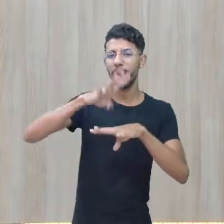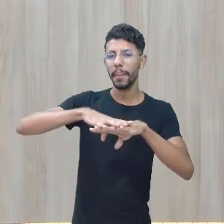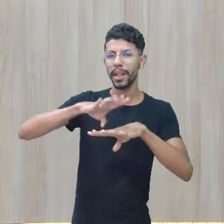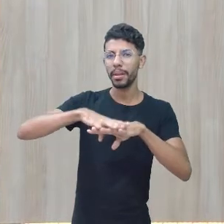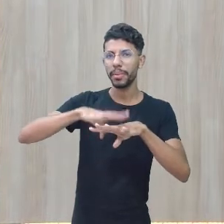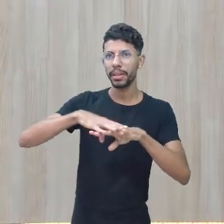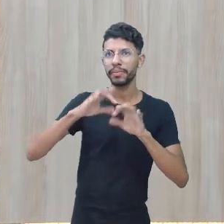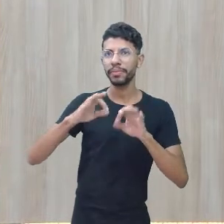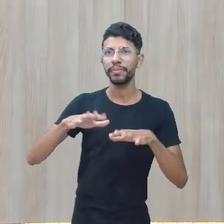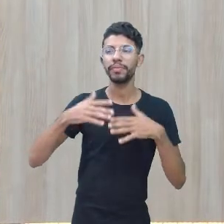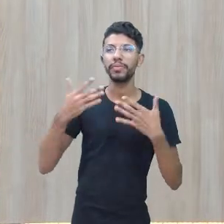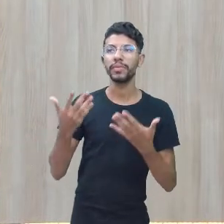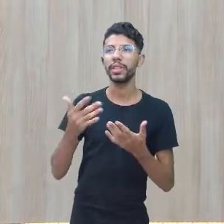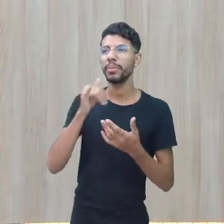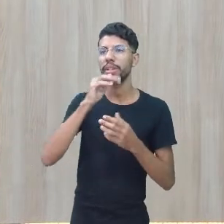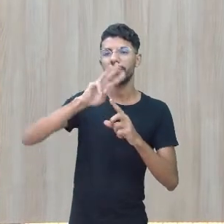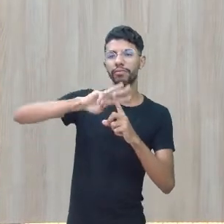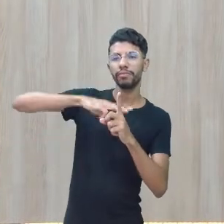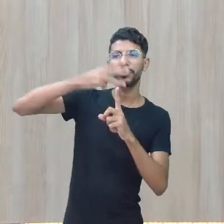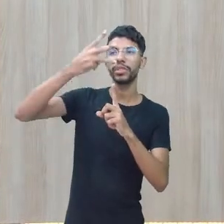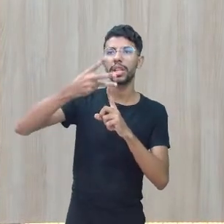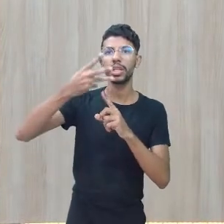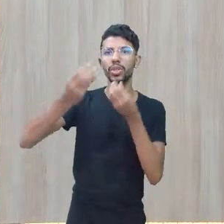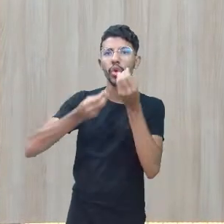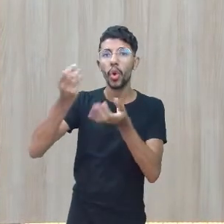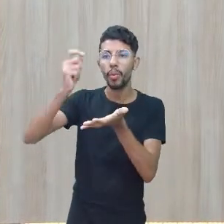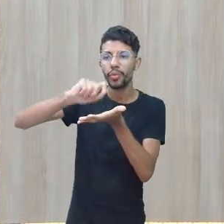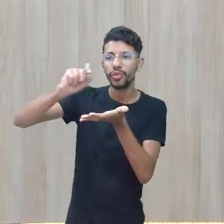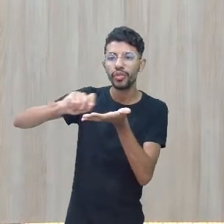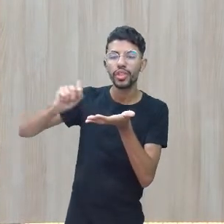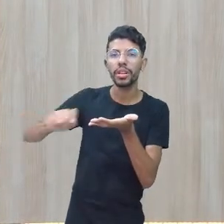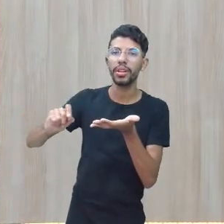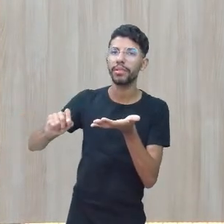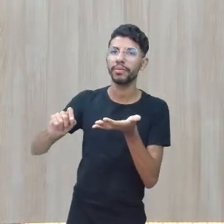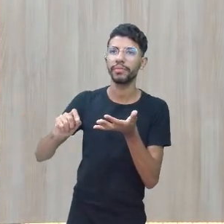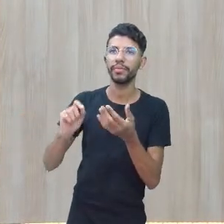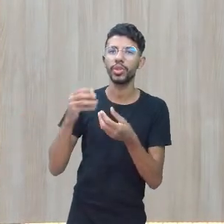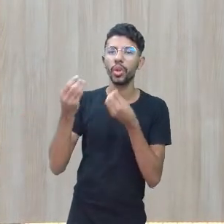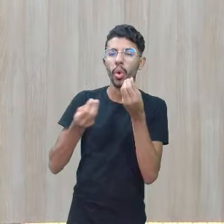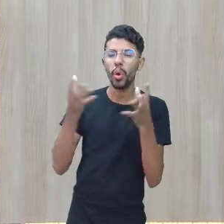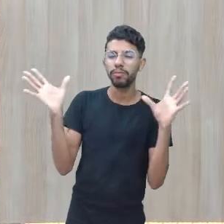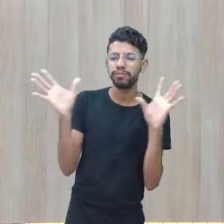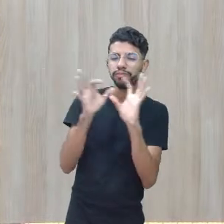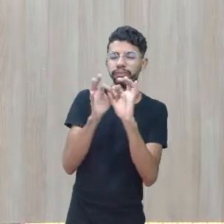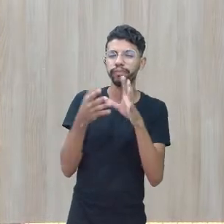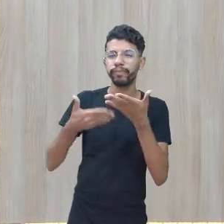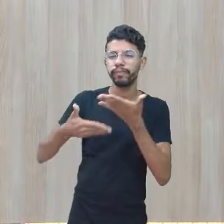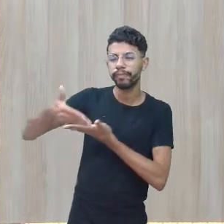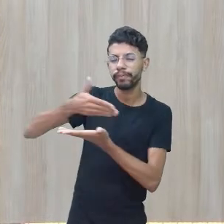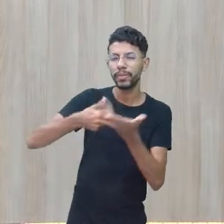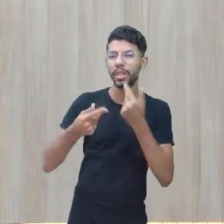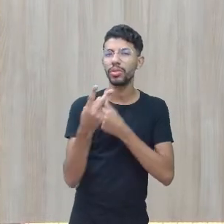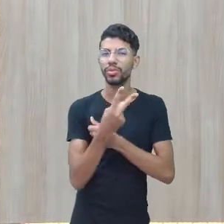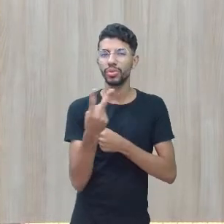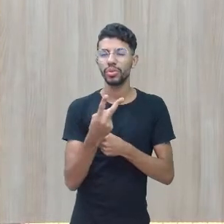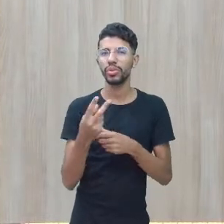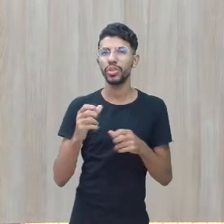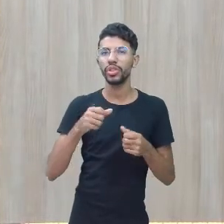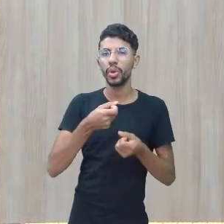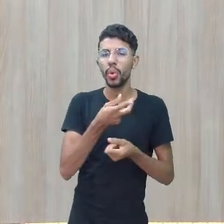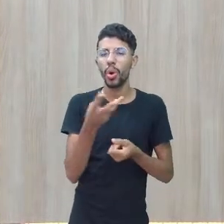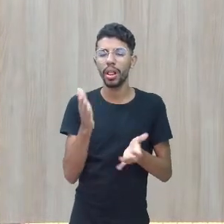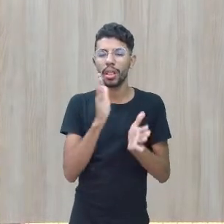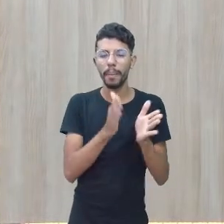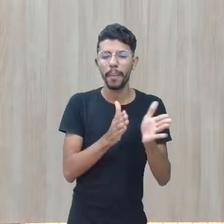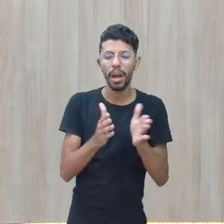né? O terço de uma coisa, como é que eu escrevo isso? Como é que eu relaciono essas duas coisas, né? Quantas